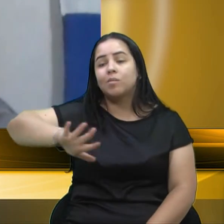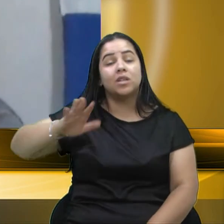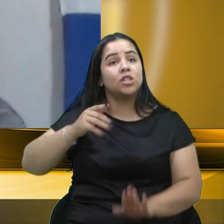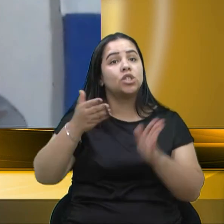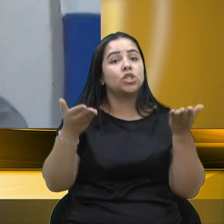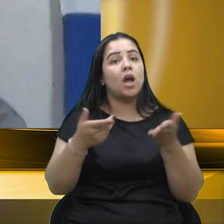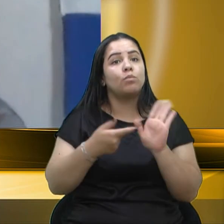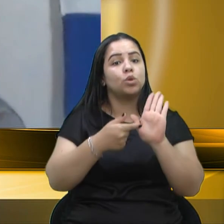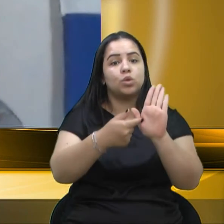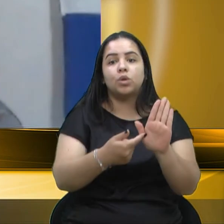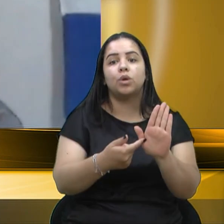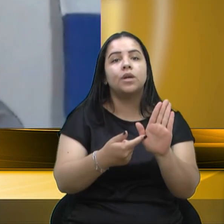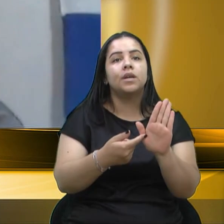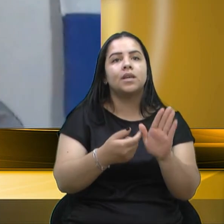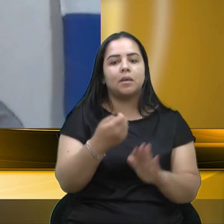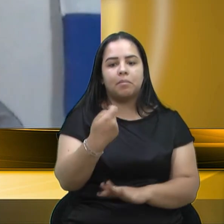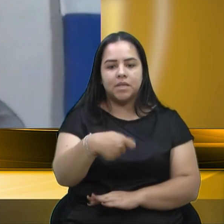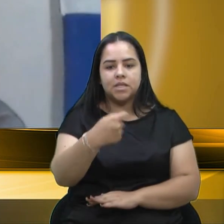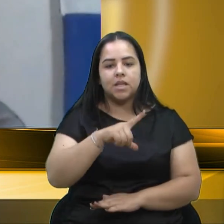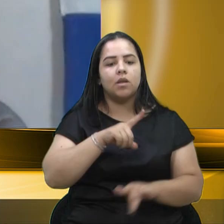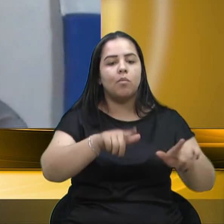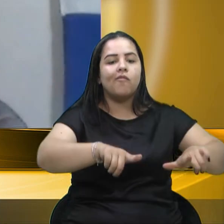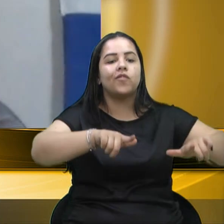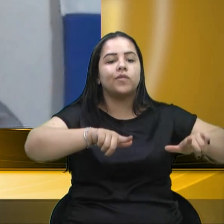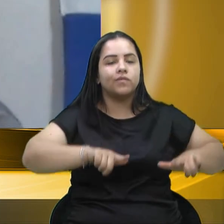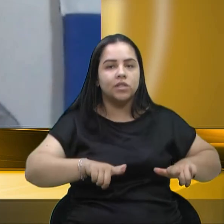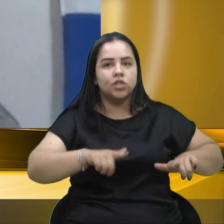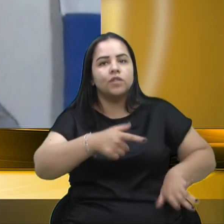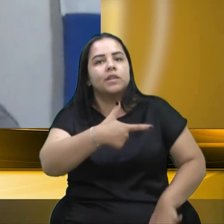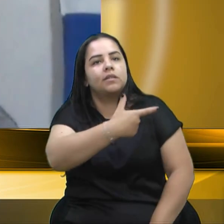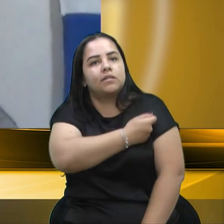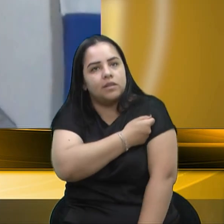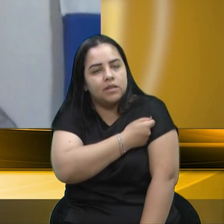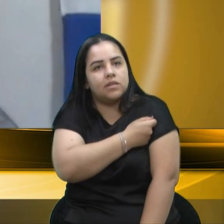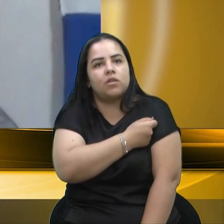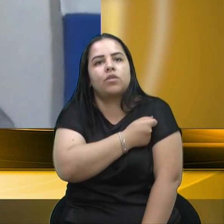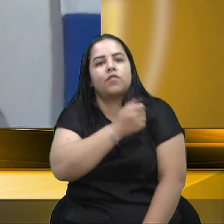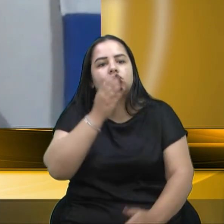com esse certificado digital de vacinas que vai atingir o mundo inteiro. Muito obrigado, senhor presidente.